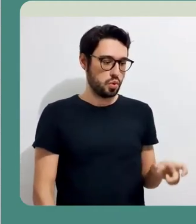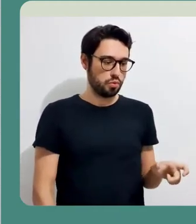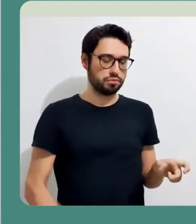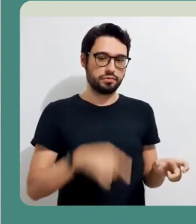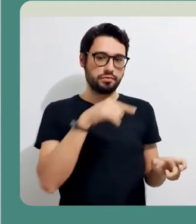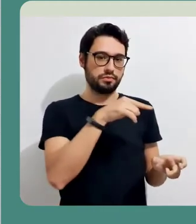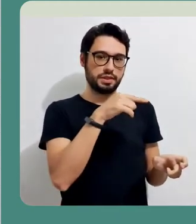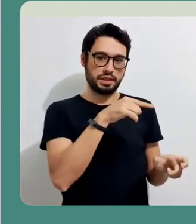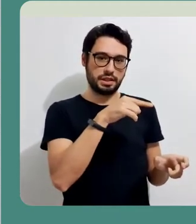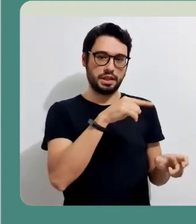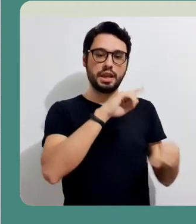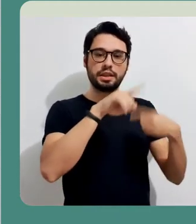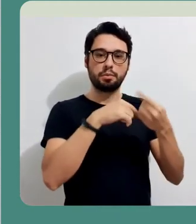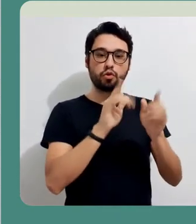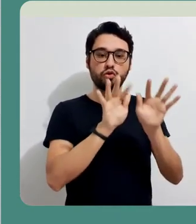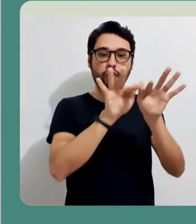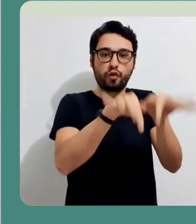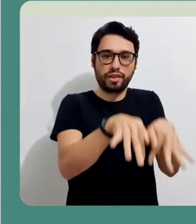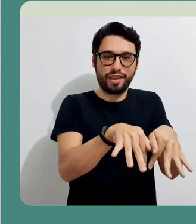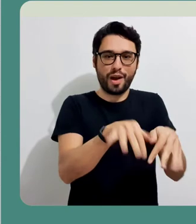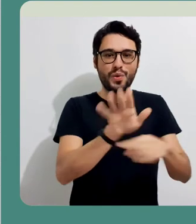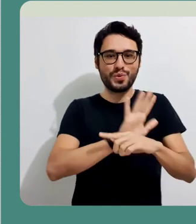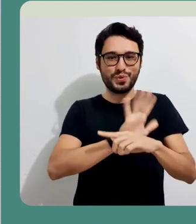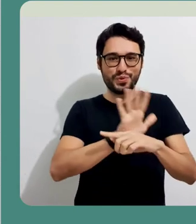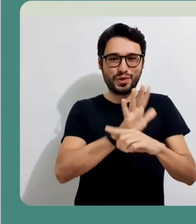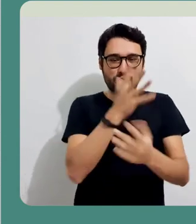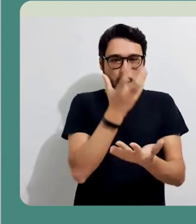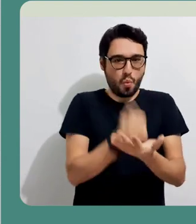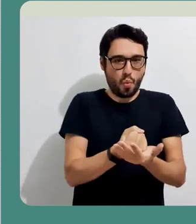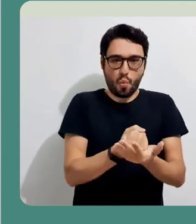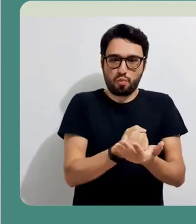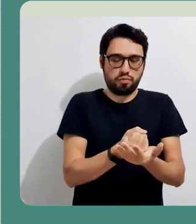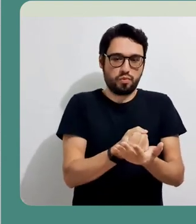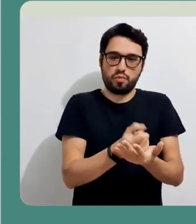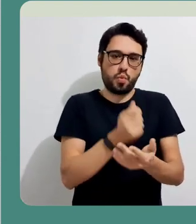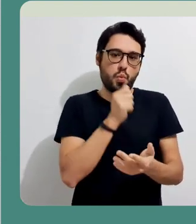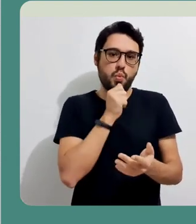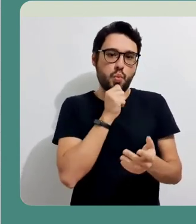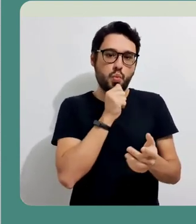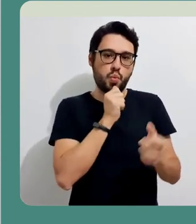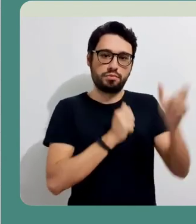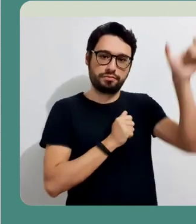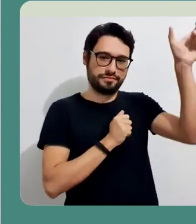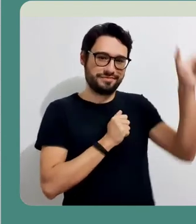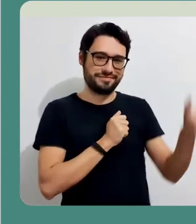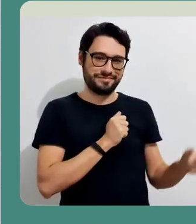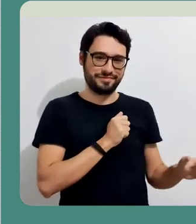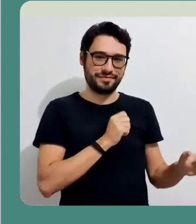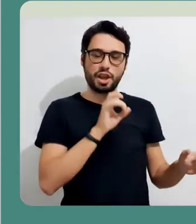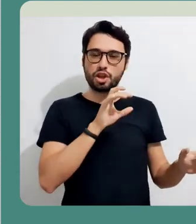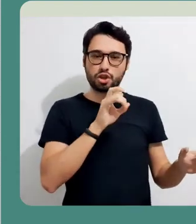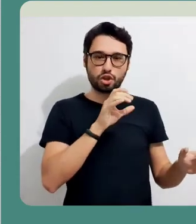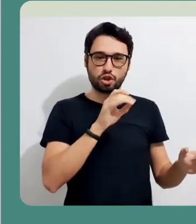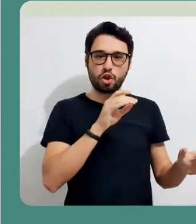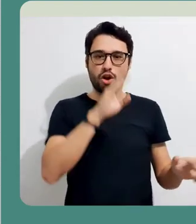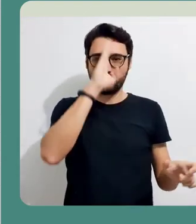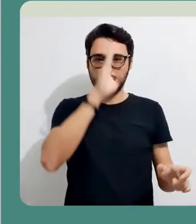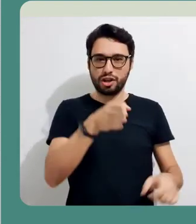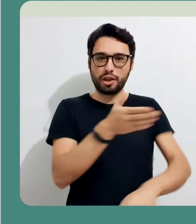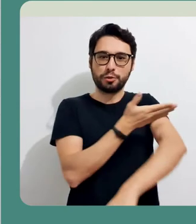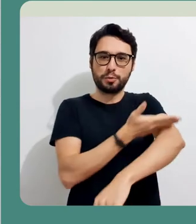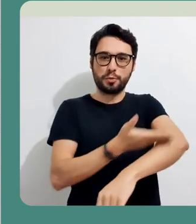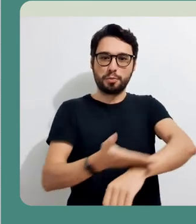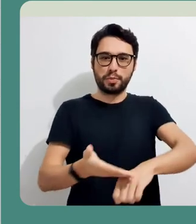todos esses meninos que eu abrir na lateral eles não serão capturados no vídeo no na produção final do arquivo irá